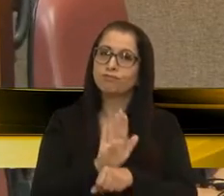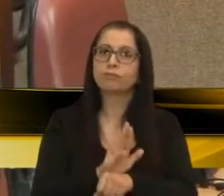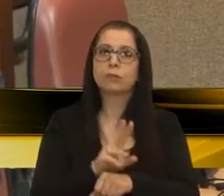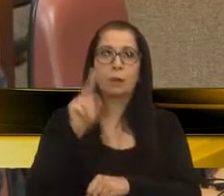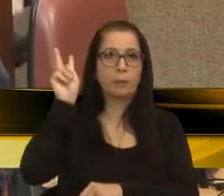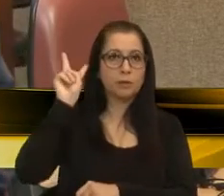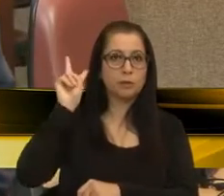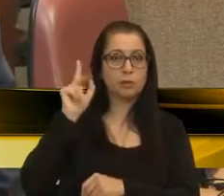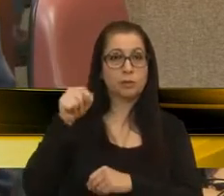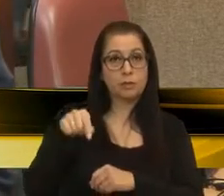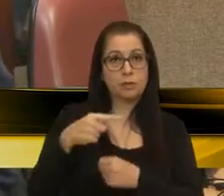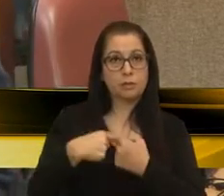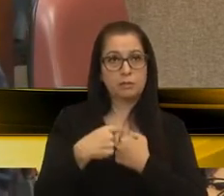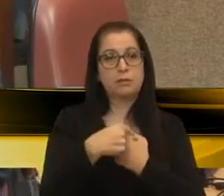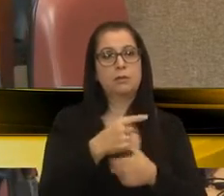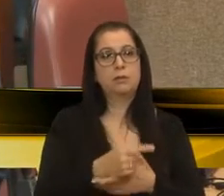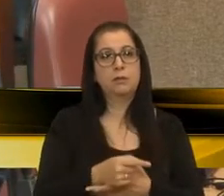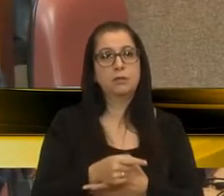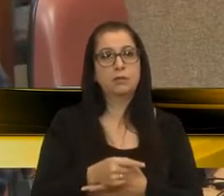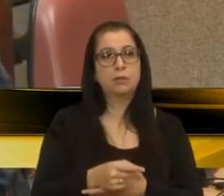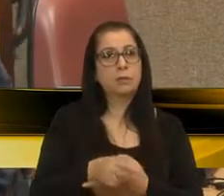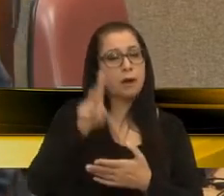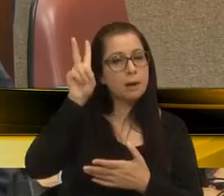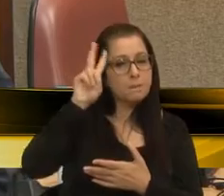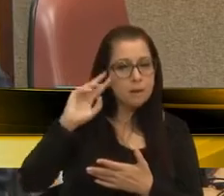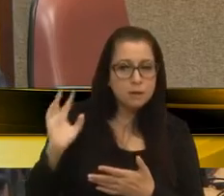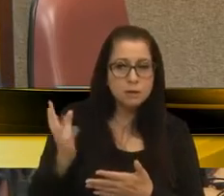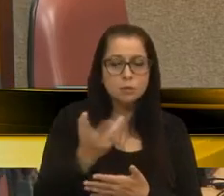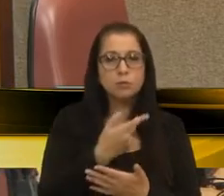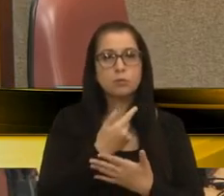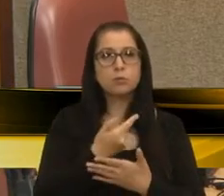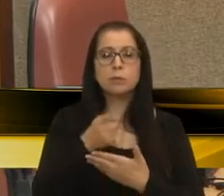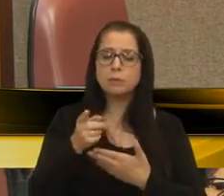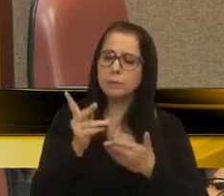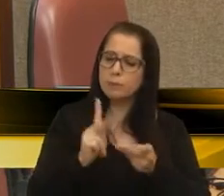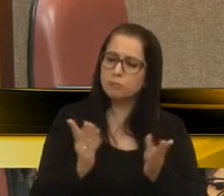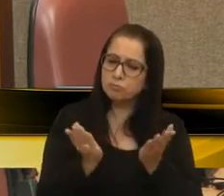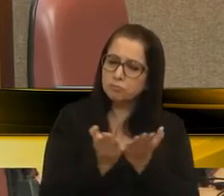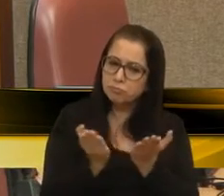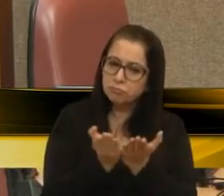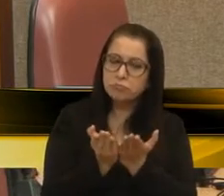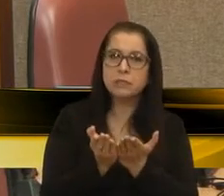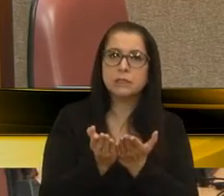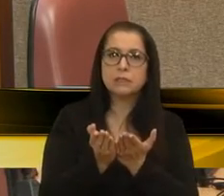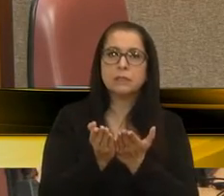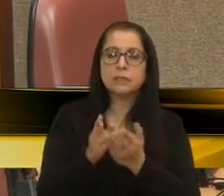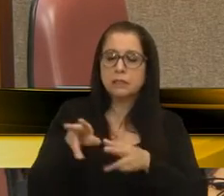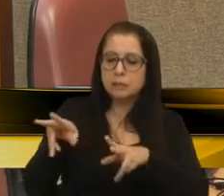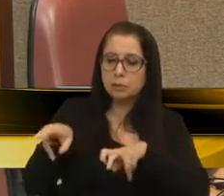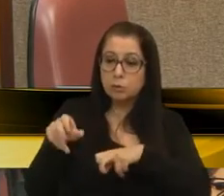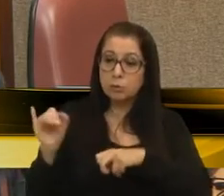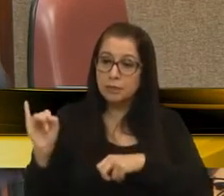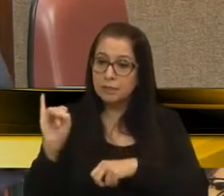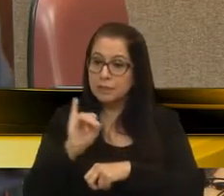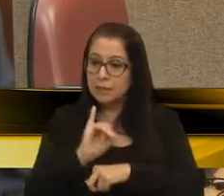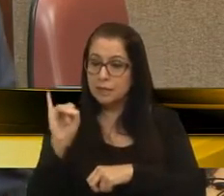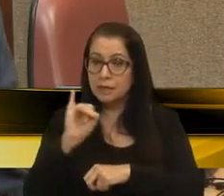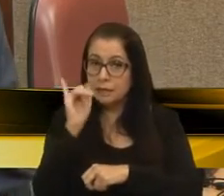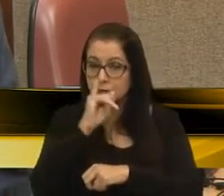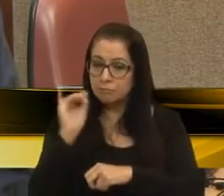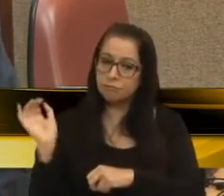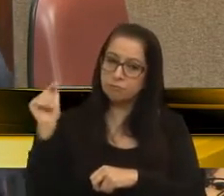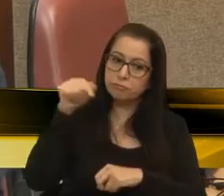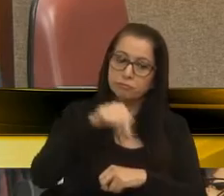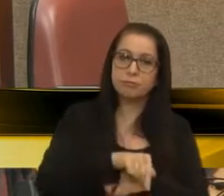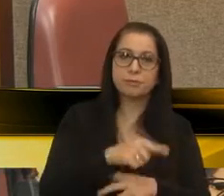história do nosso município, para a memória. Ele que era um grande estudioso da colonização e da imigração italiana, passou por esta